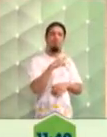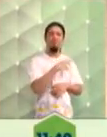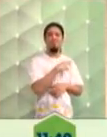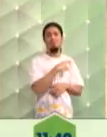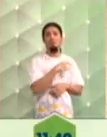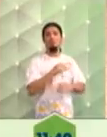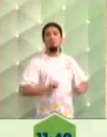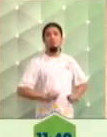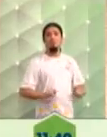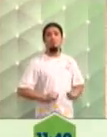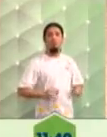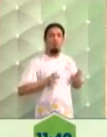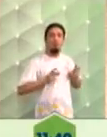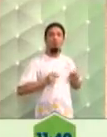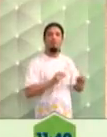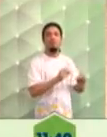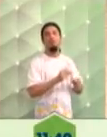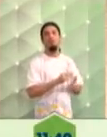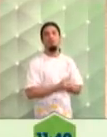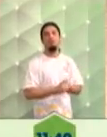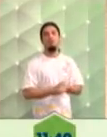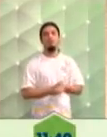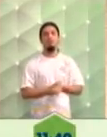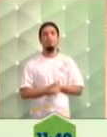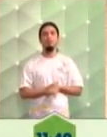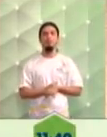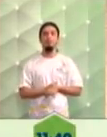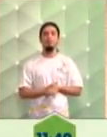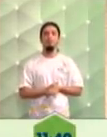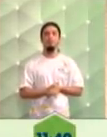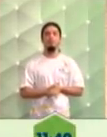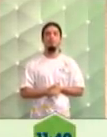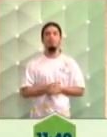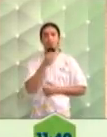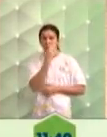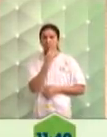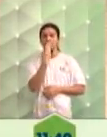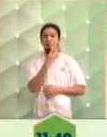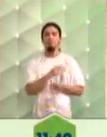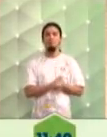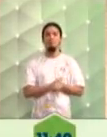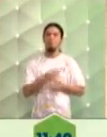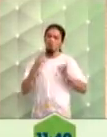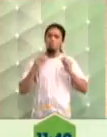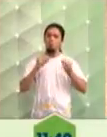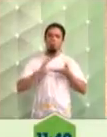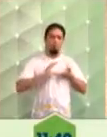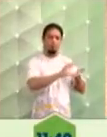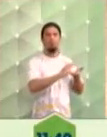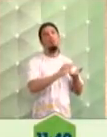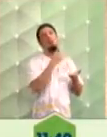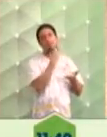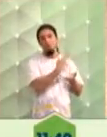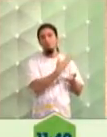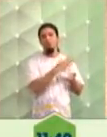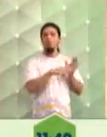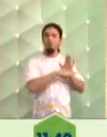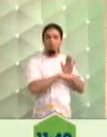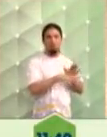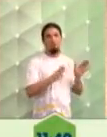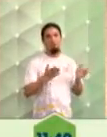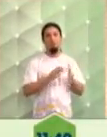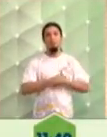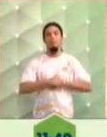câncer. Levaram 40% do valor. Vale a pena, vale a pena. Vale muito a pena. Toda contribuição nessa época é bem-vinda. Vamos lá para mais uma